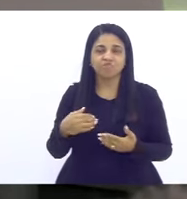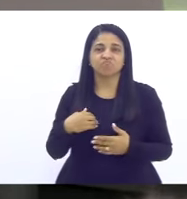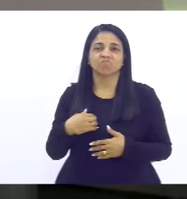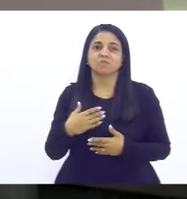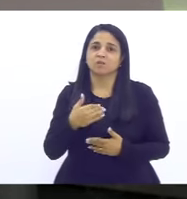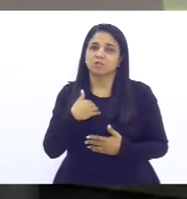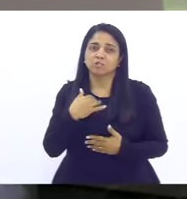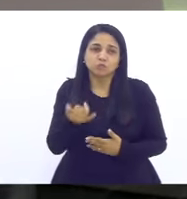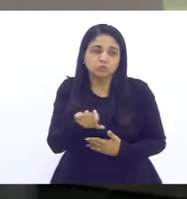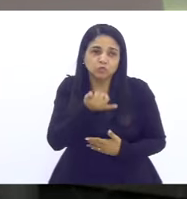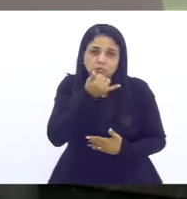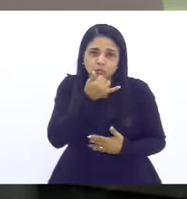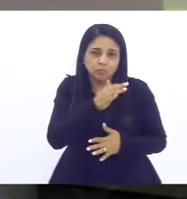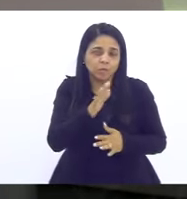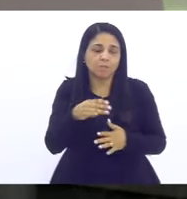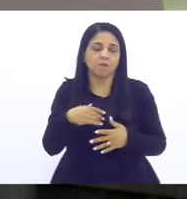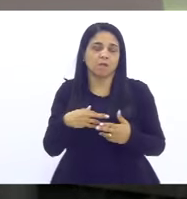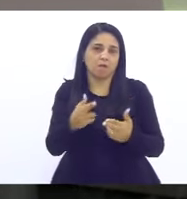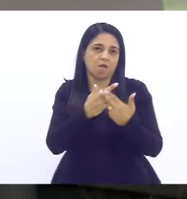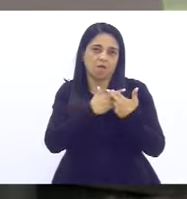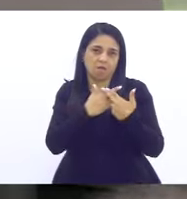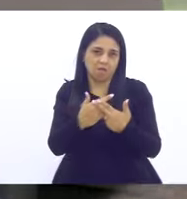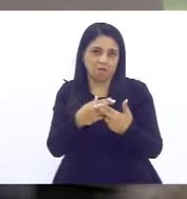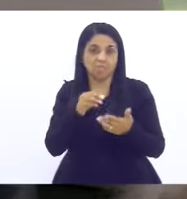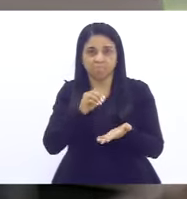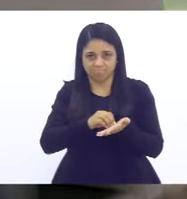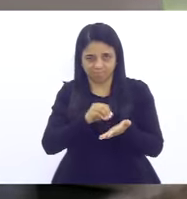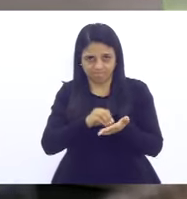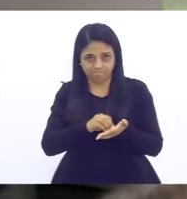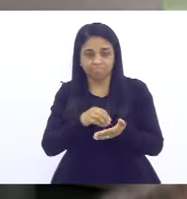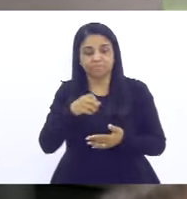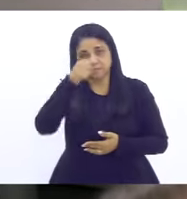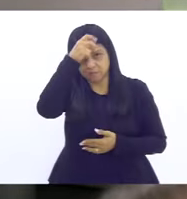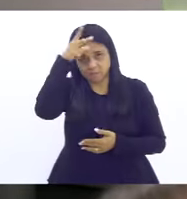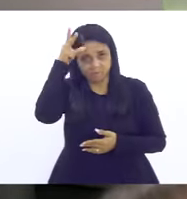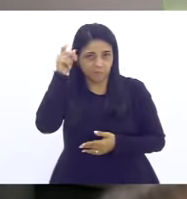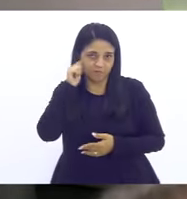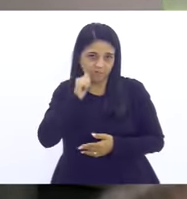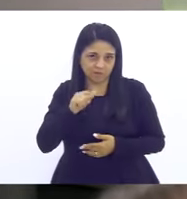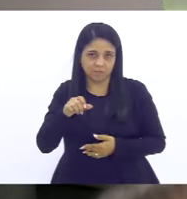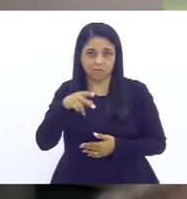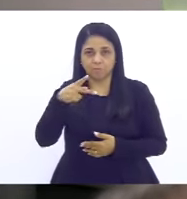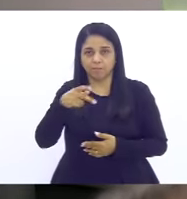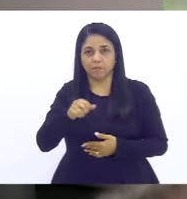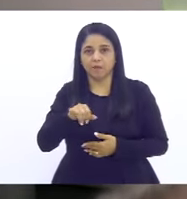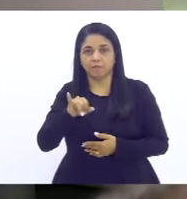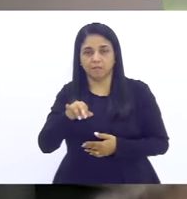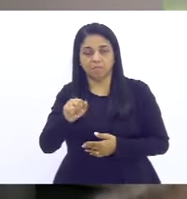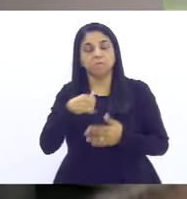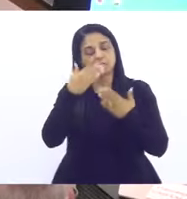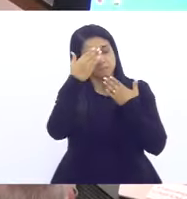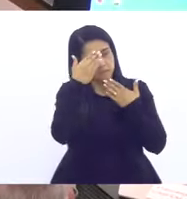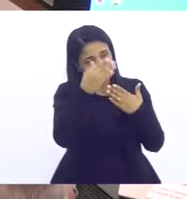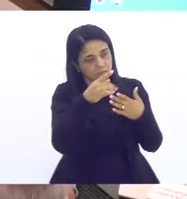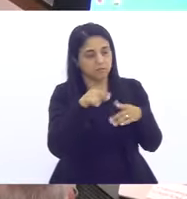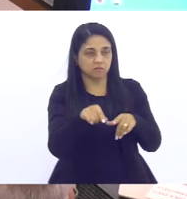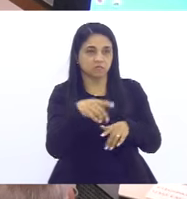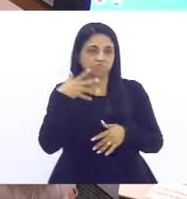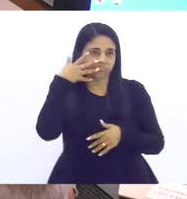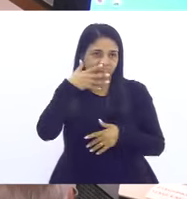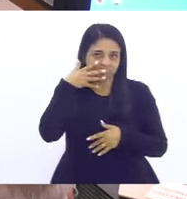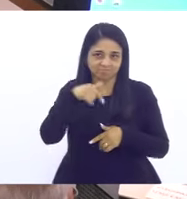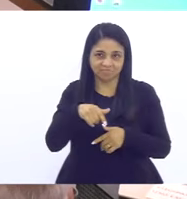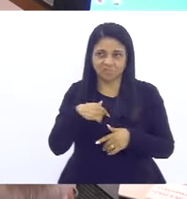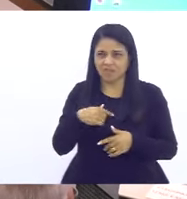de responsabilidade da prefeita, mas agradeço Vossa Excelência e aos demais deputados por dar voz a Paraíba do Sul. Muito obrigado. A prefeita não sabe quais